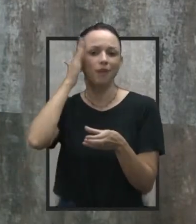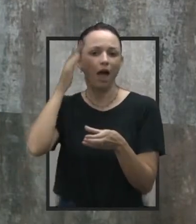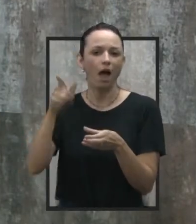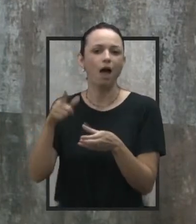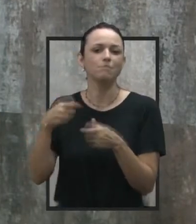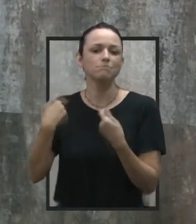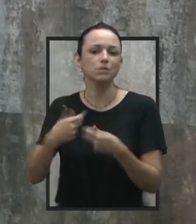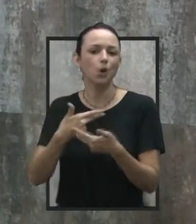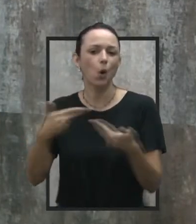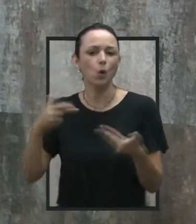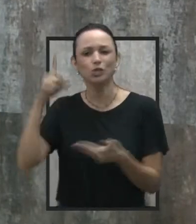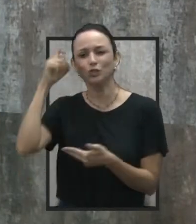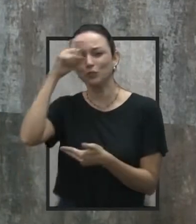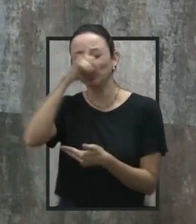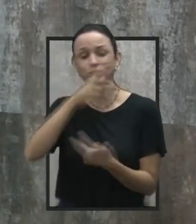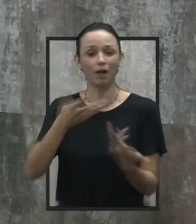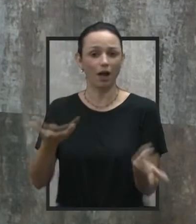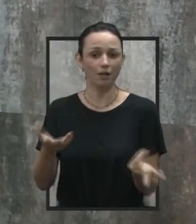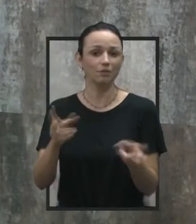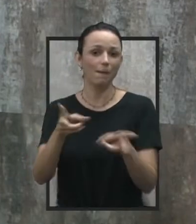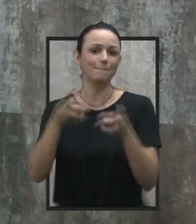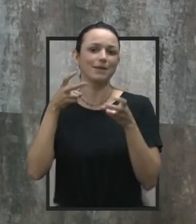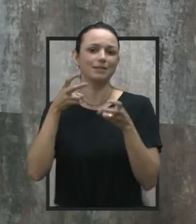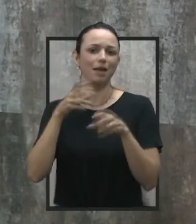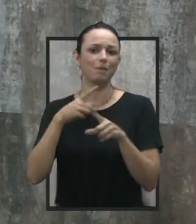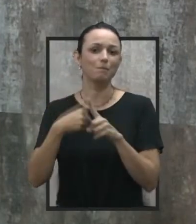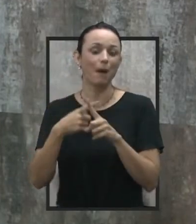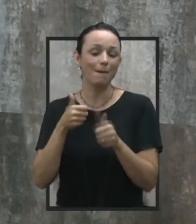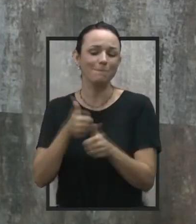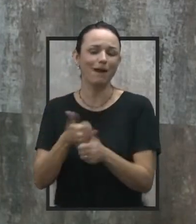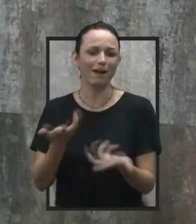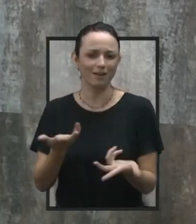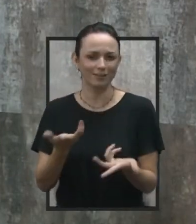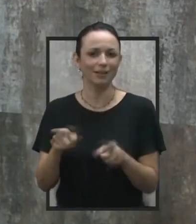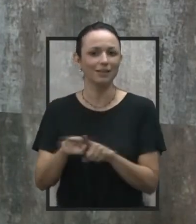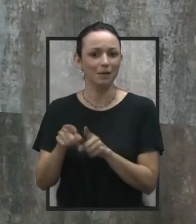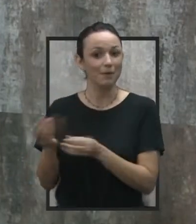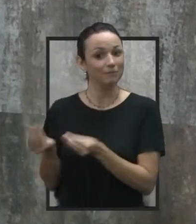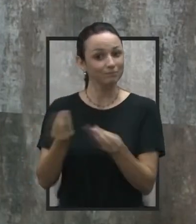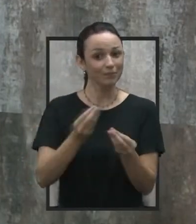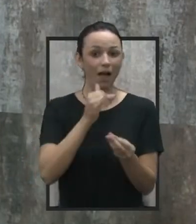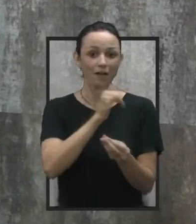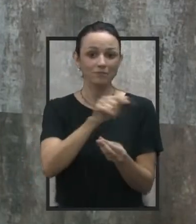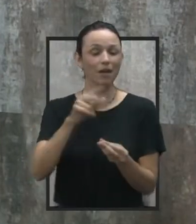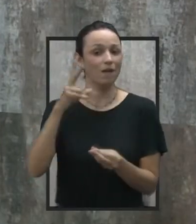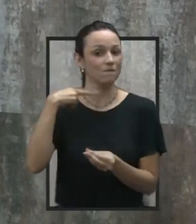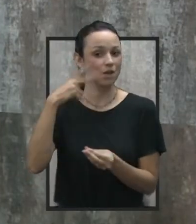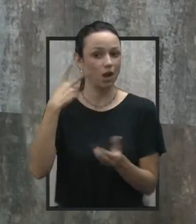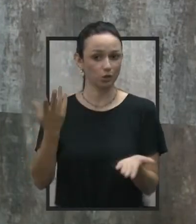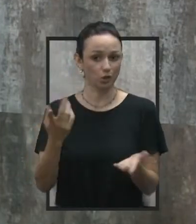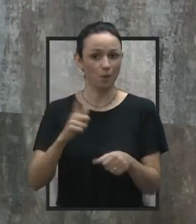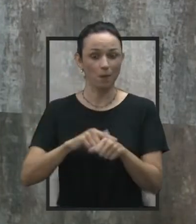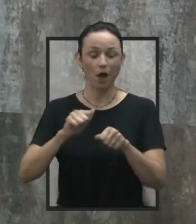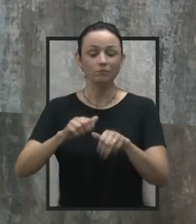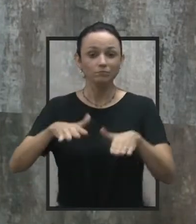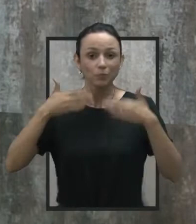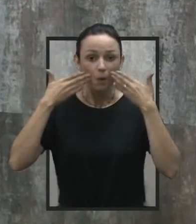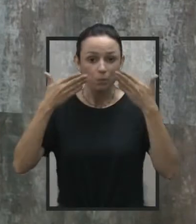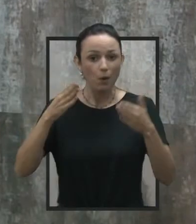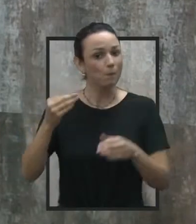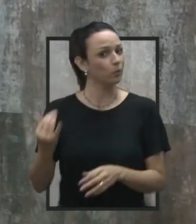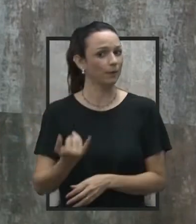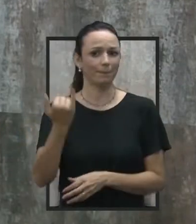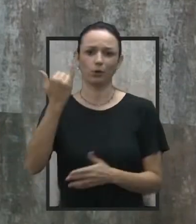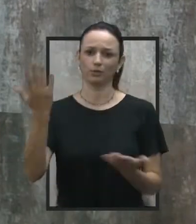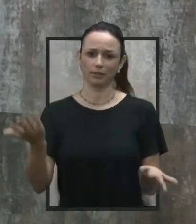quem vive uma determinada dificuldade, pode perceber mais de perto e trazer isso para esses vereadores. No momento das audiências públicas